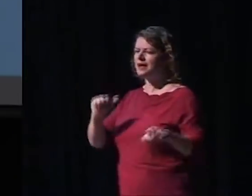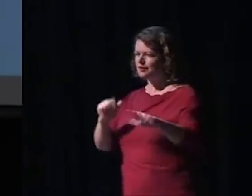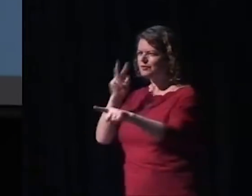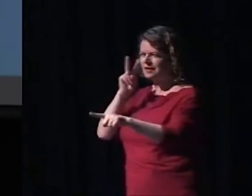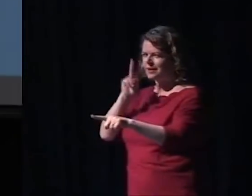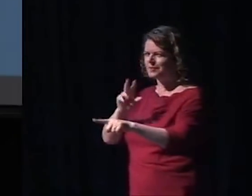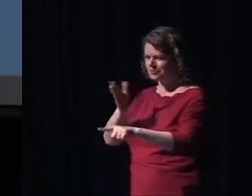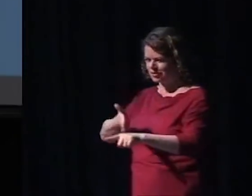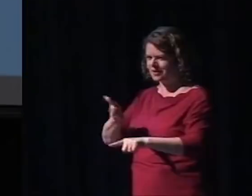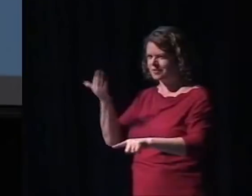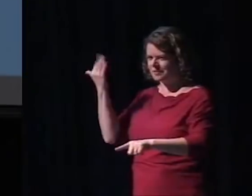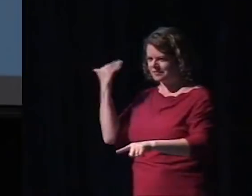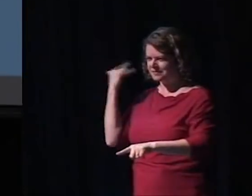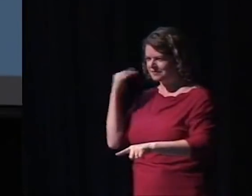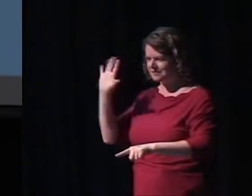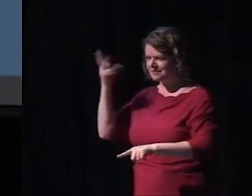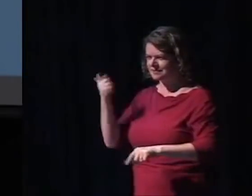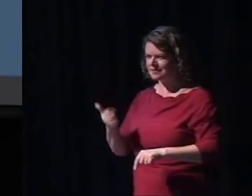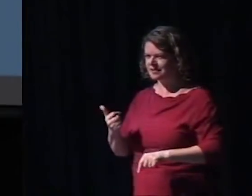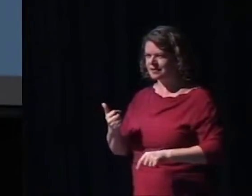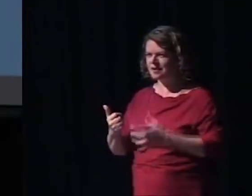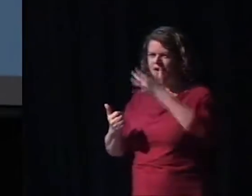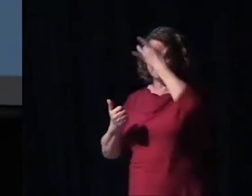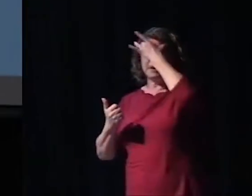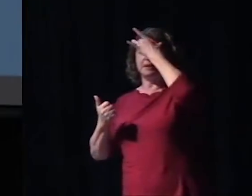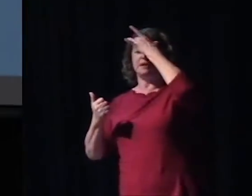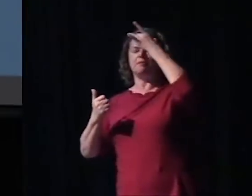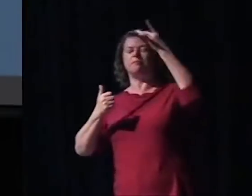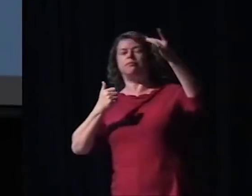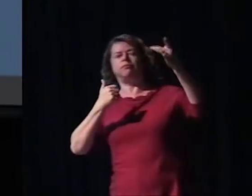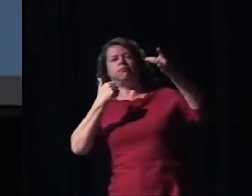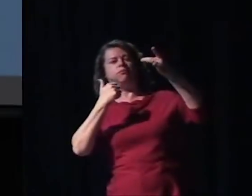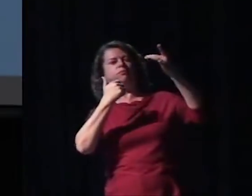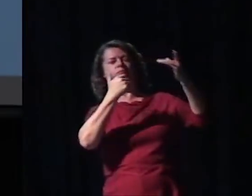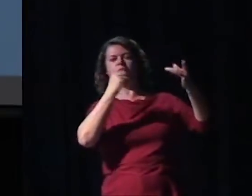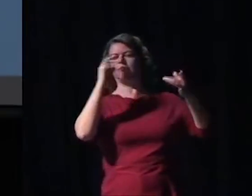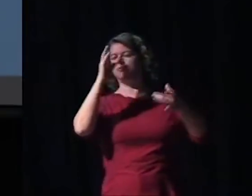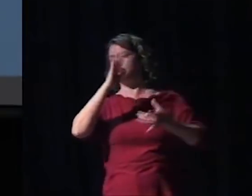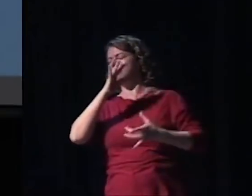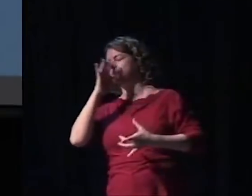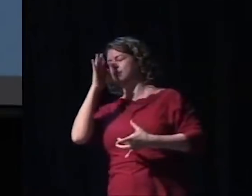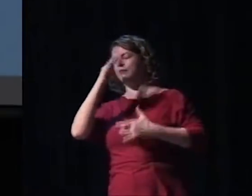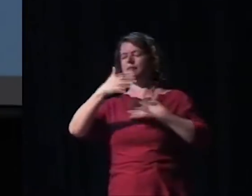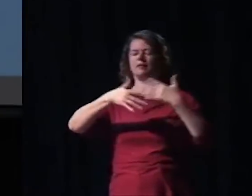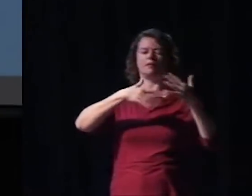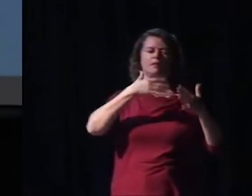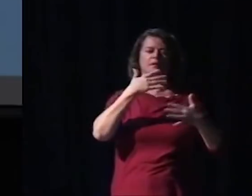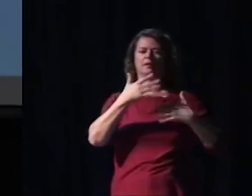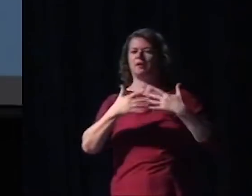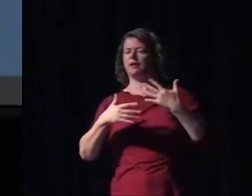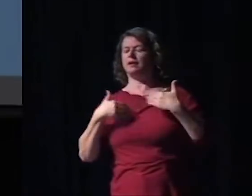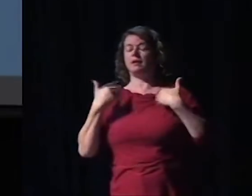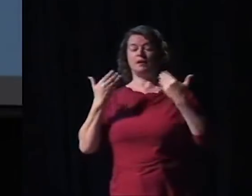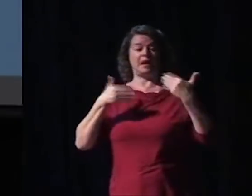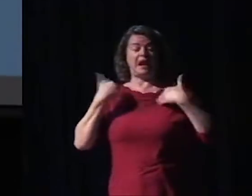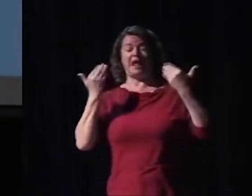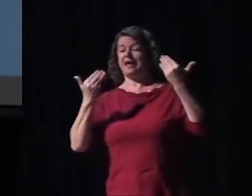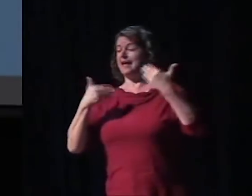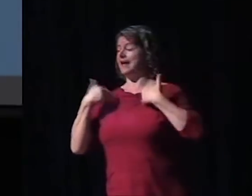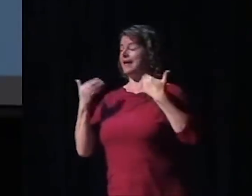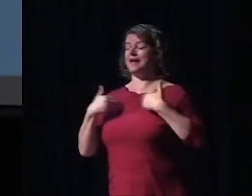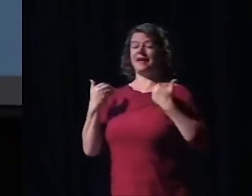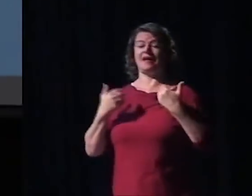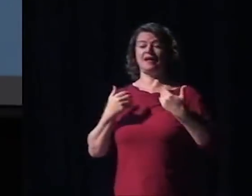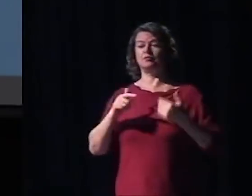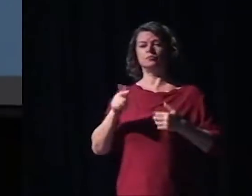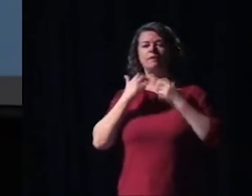disso. Você perde o governo da sua vida. Ele te deixa tão alegre que você perde suas